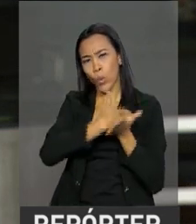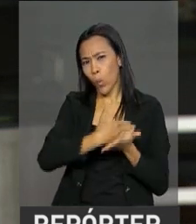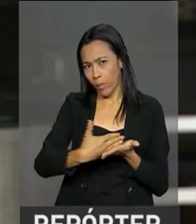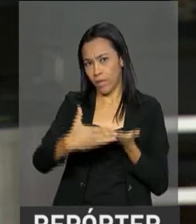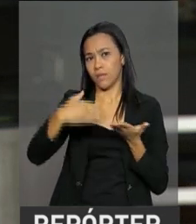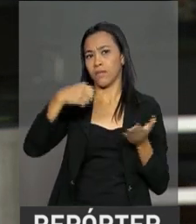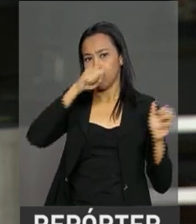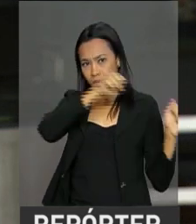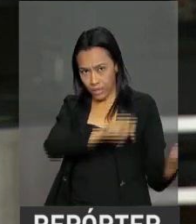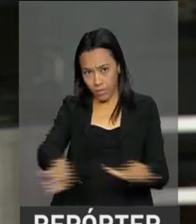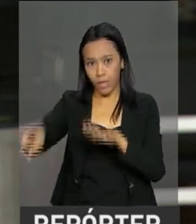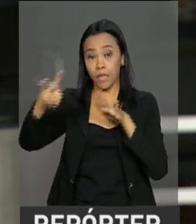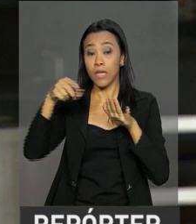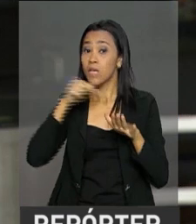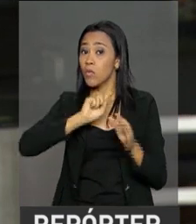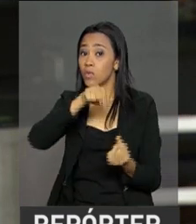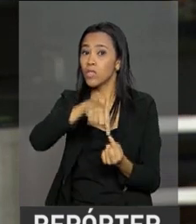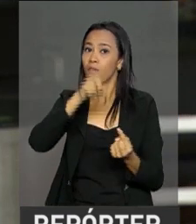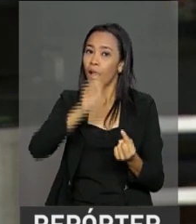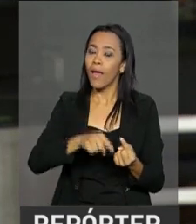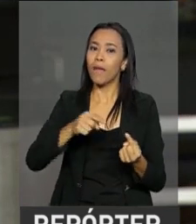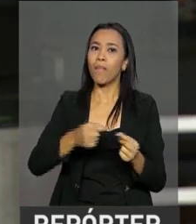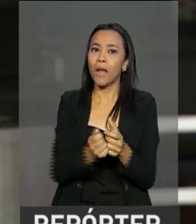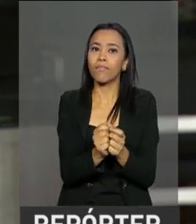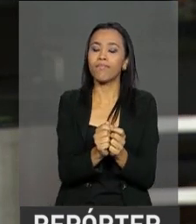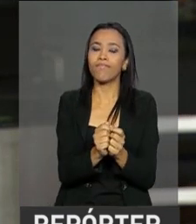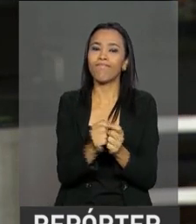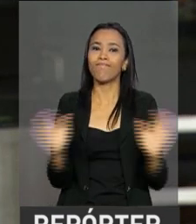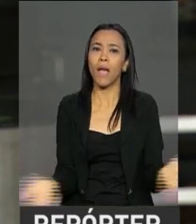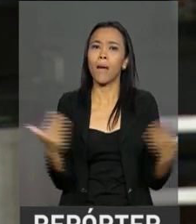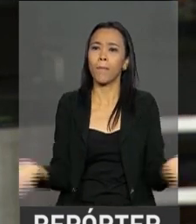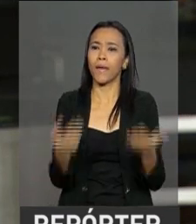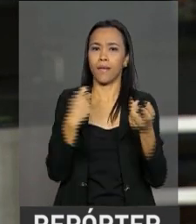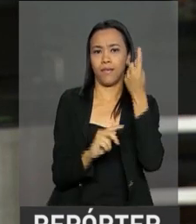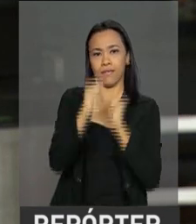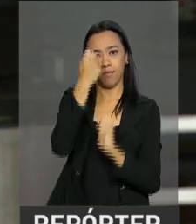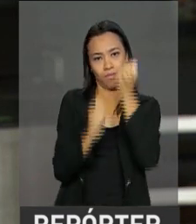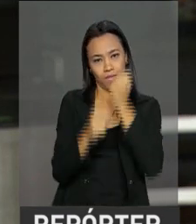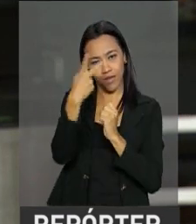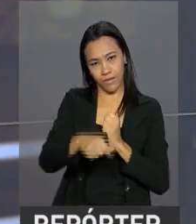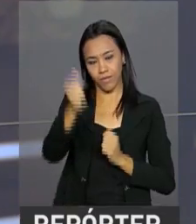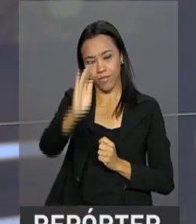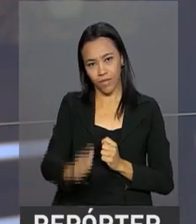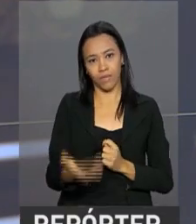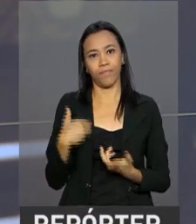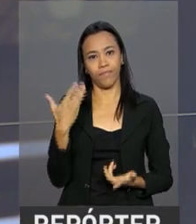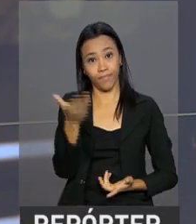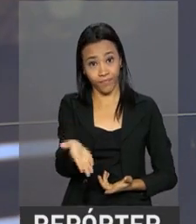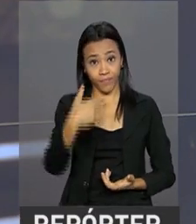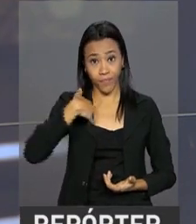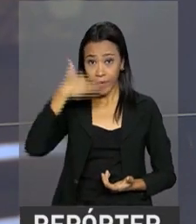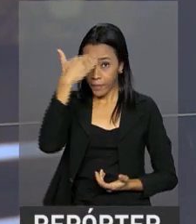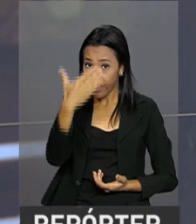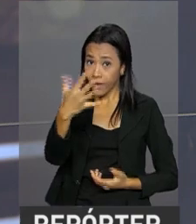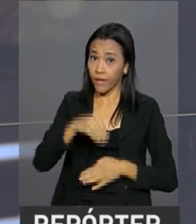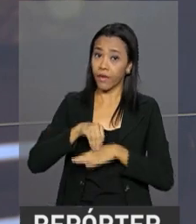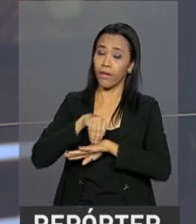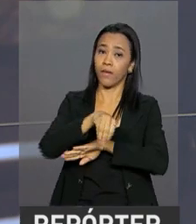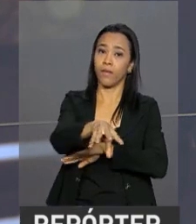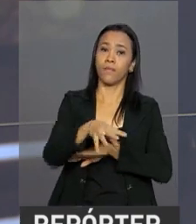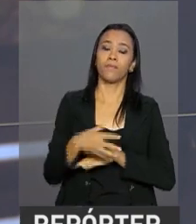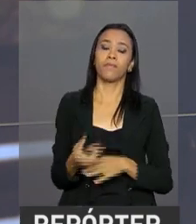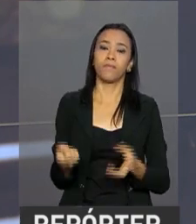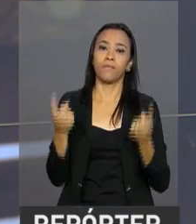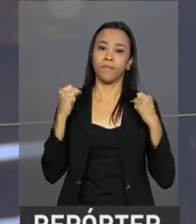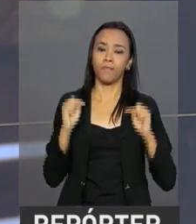elas serão para aumentar a produtividade das empresas do país Leandra com você obrigado pelas suas informações aí do Palácio